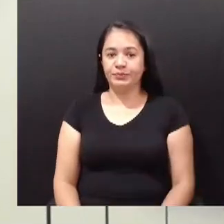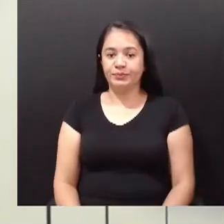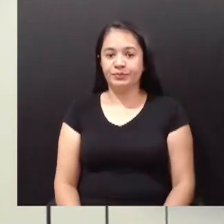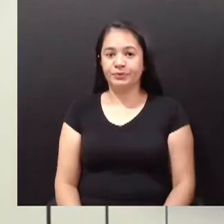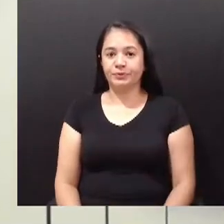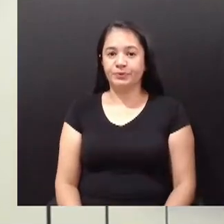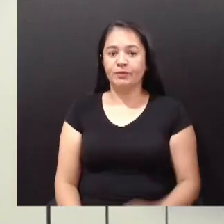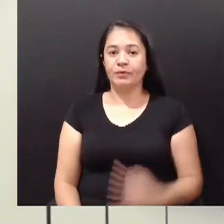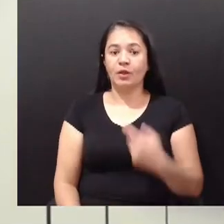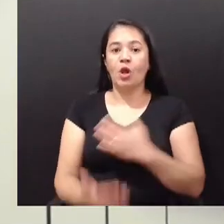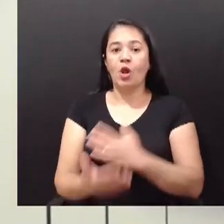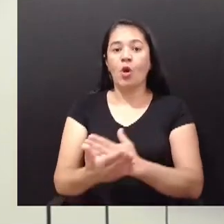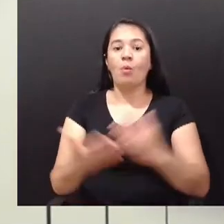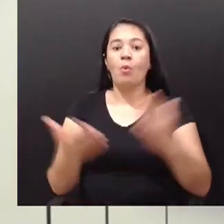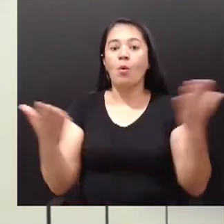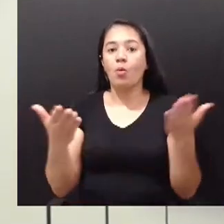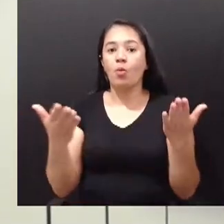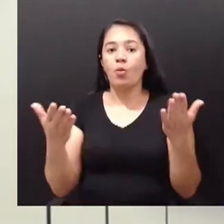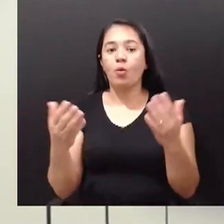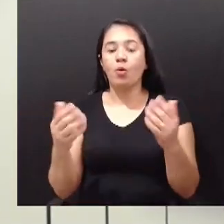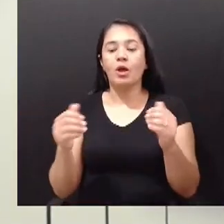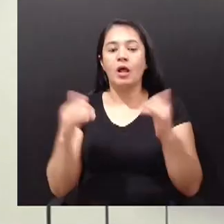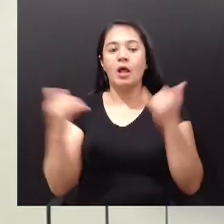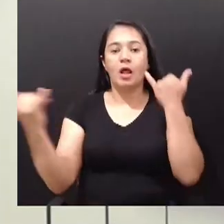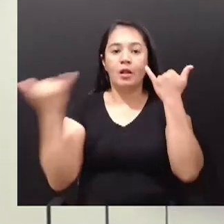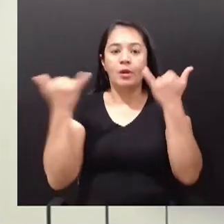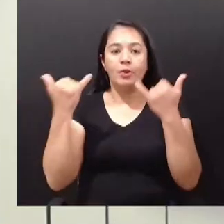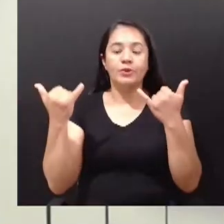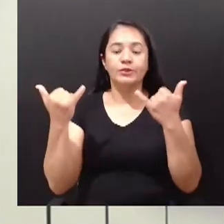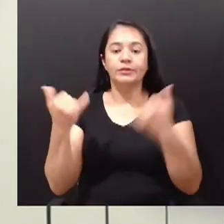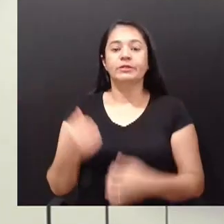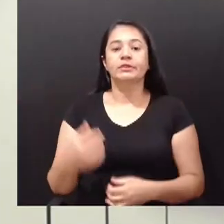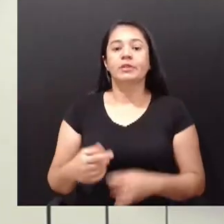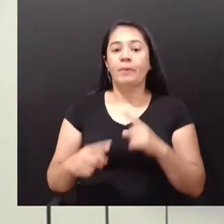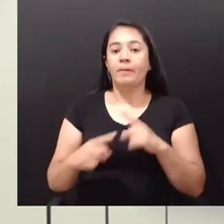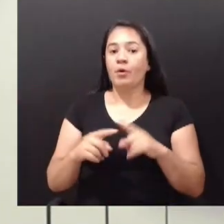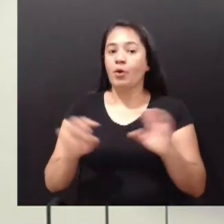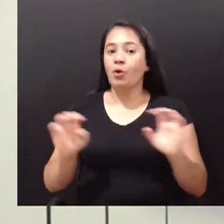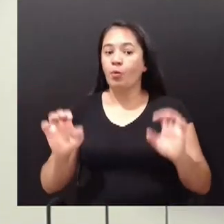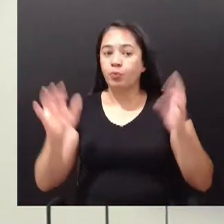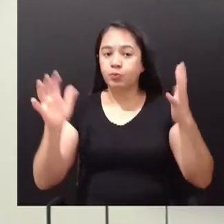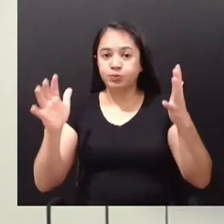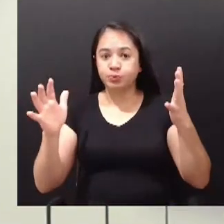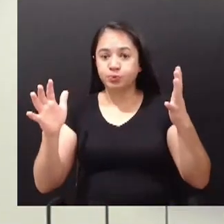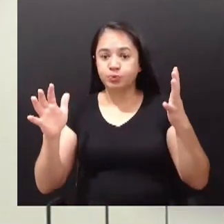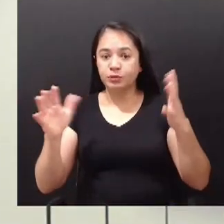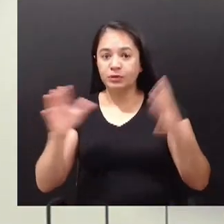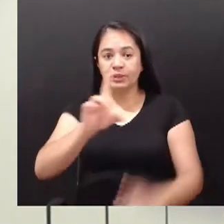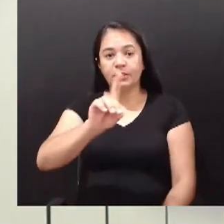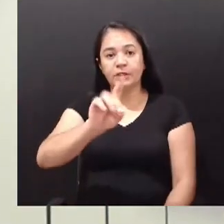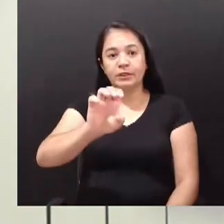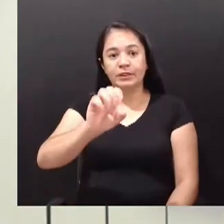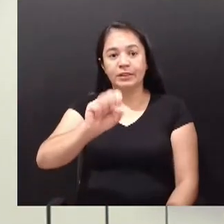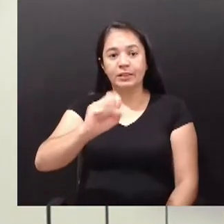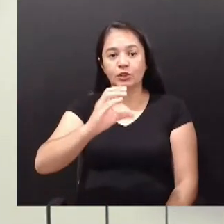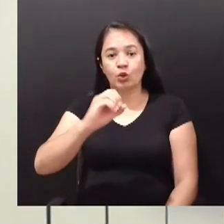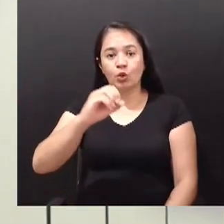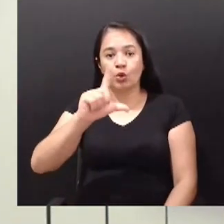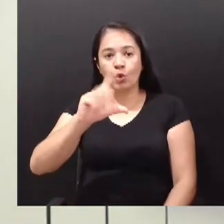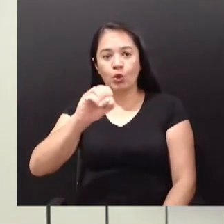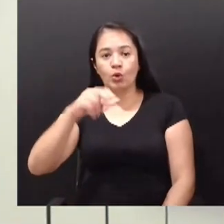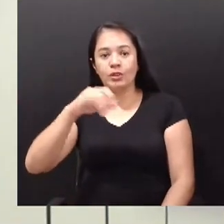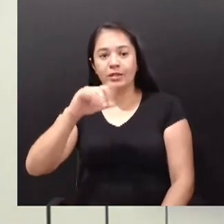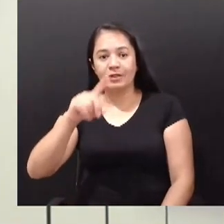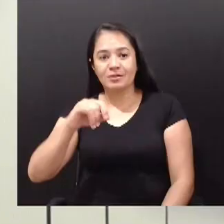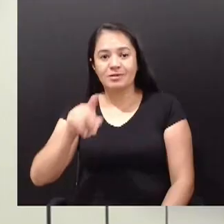de hoje com as notícias da metrópole, porque o evento Descolonizando o Conhecimento, Museu e a